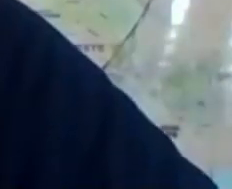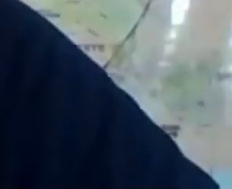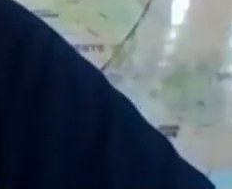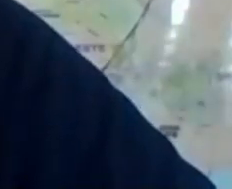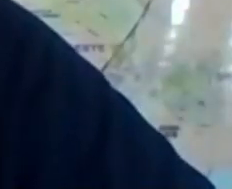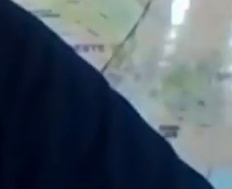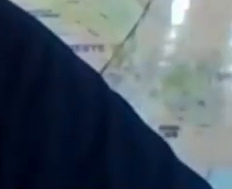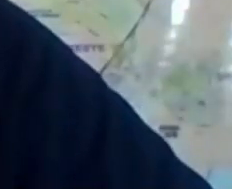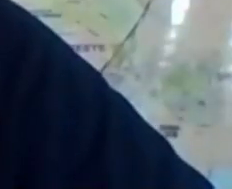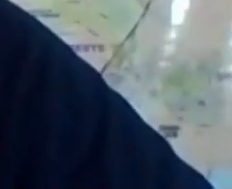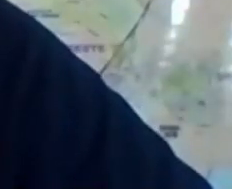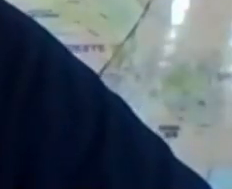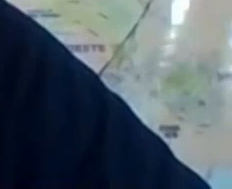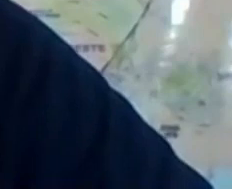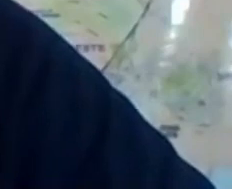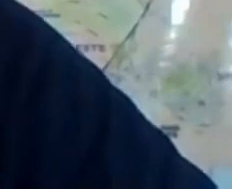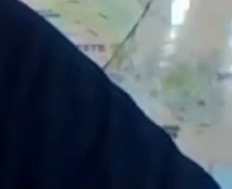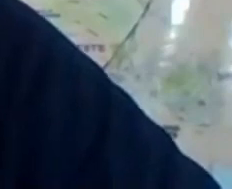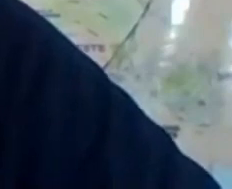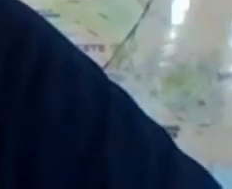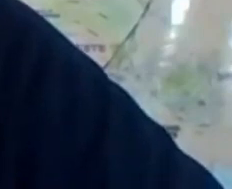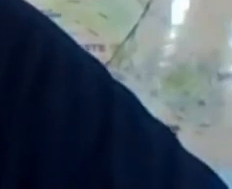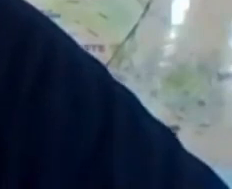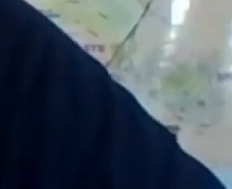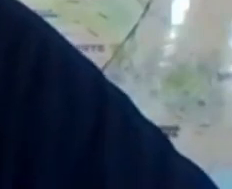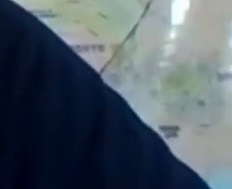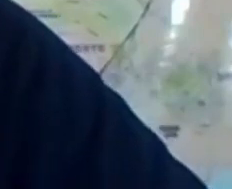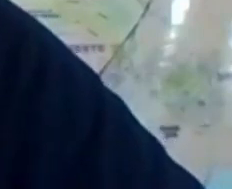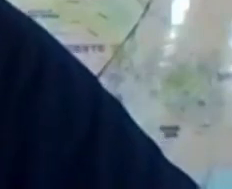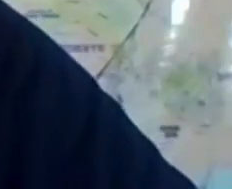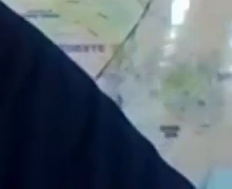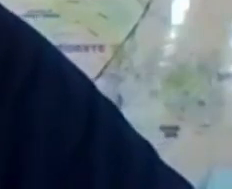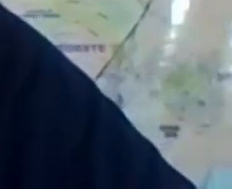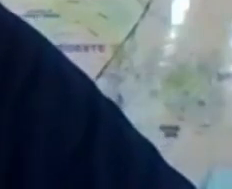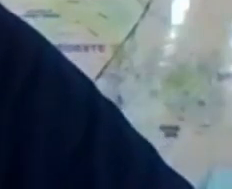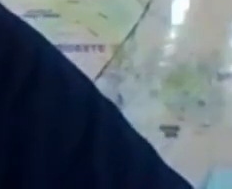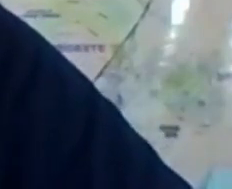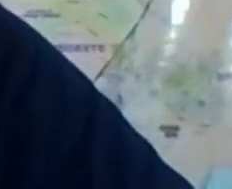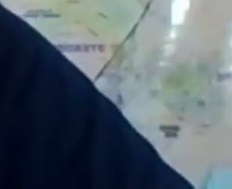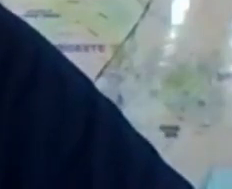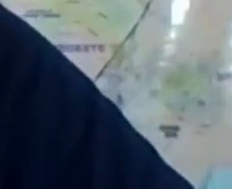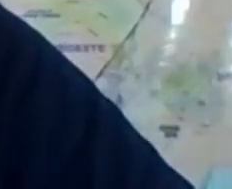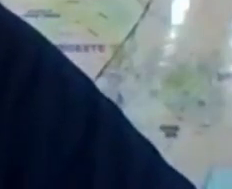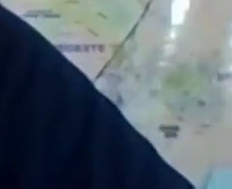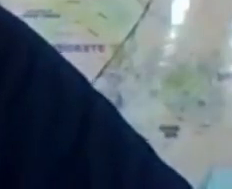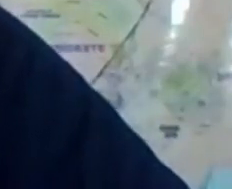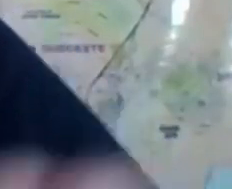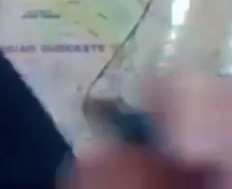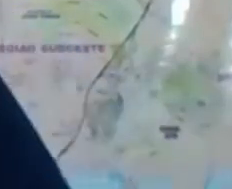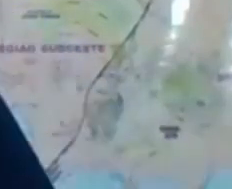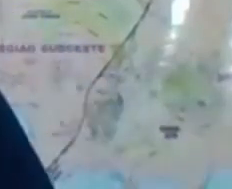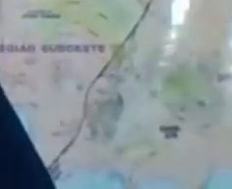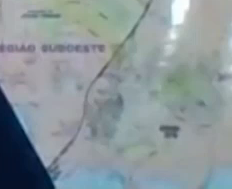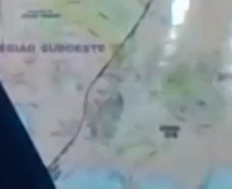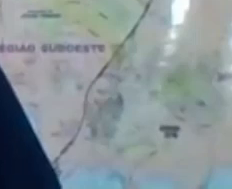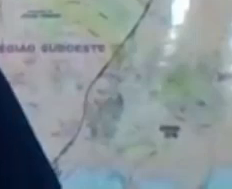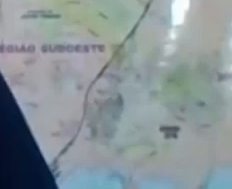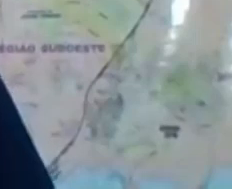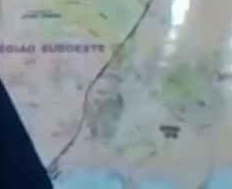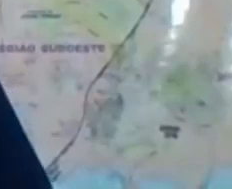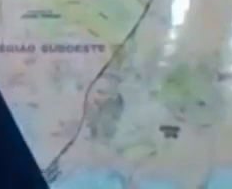é muito relevante isso para lidar com aquela questão que nós falamos nas reuniões